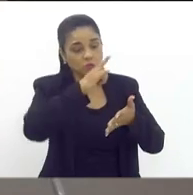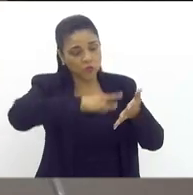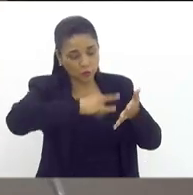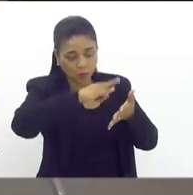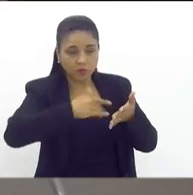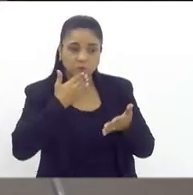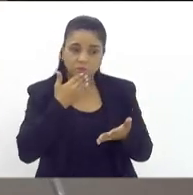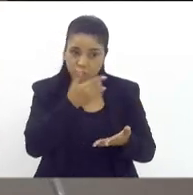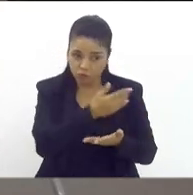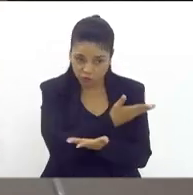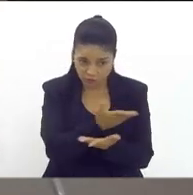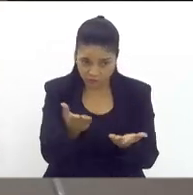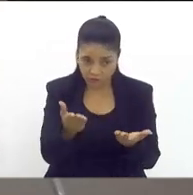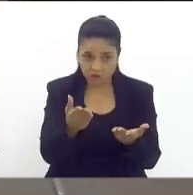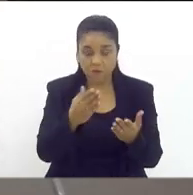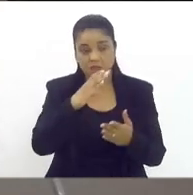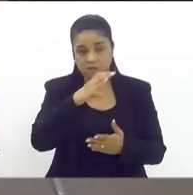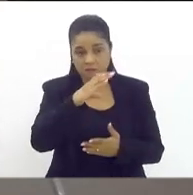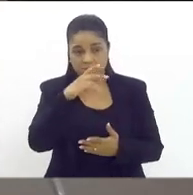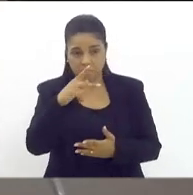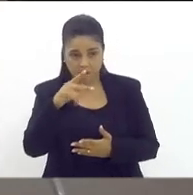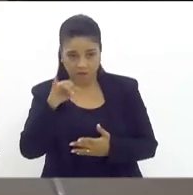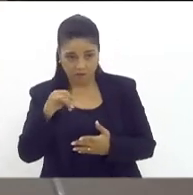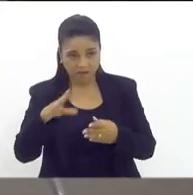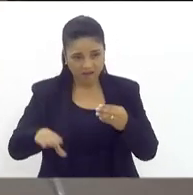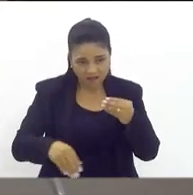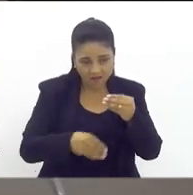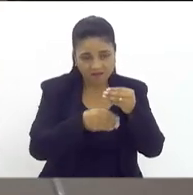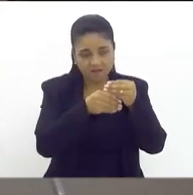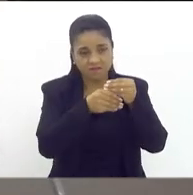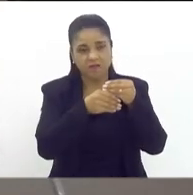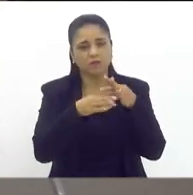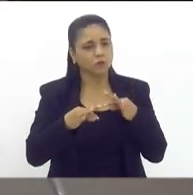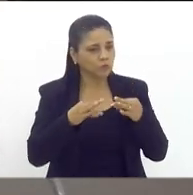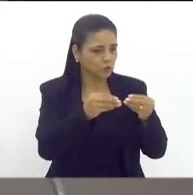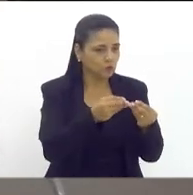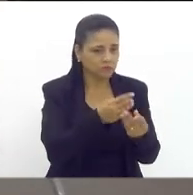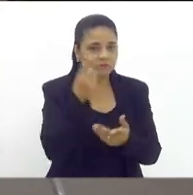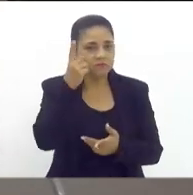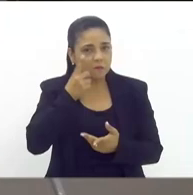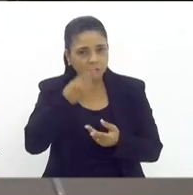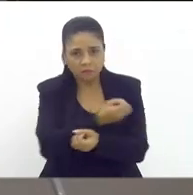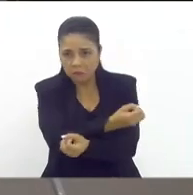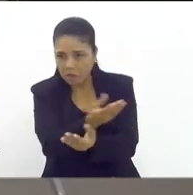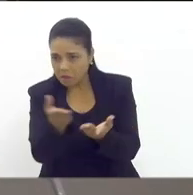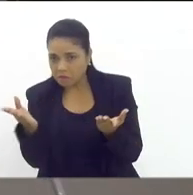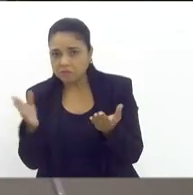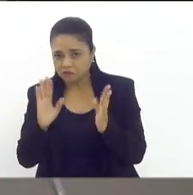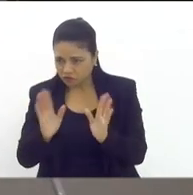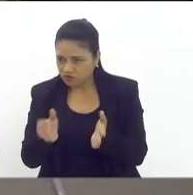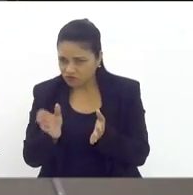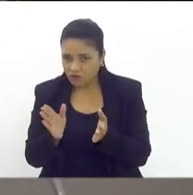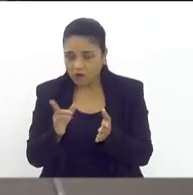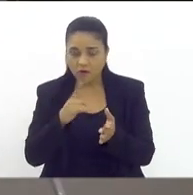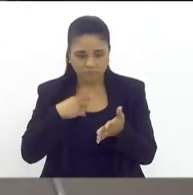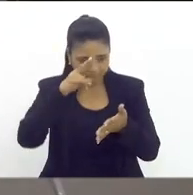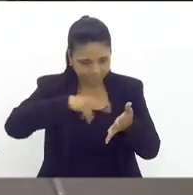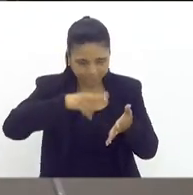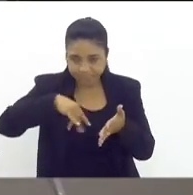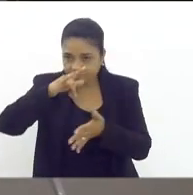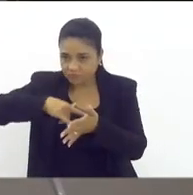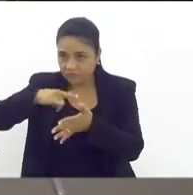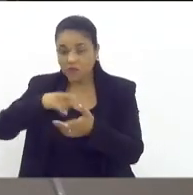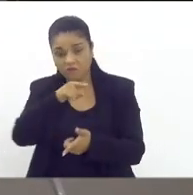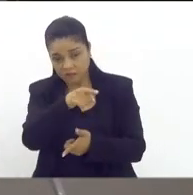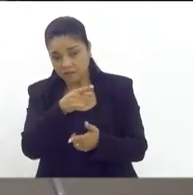pela CPI estão lá anexado acho que todos os deputados já receberam a verdade a gente teve lá